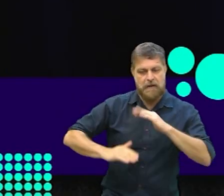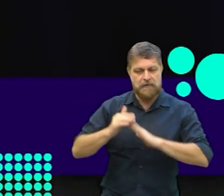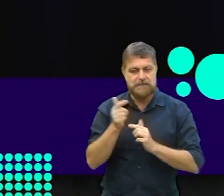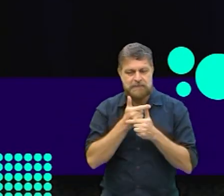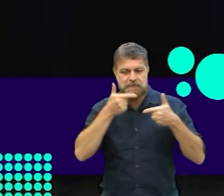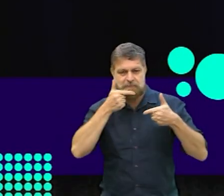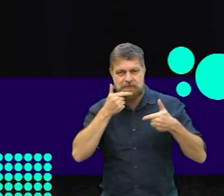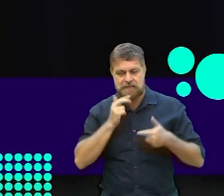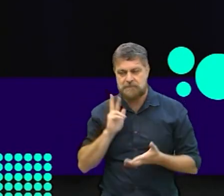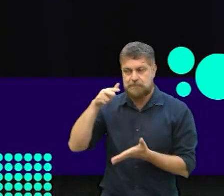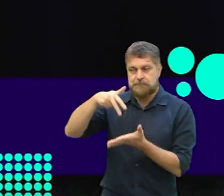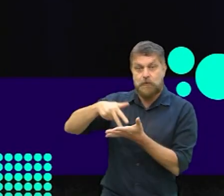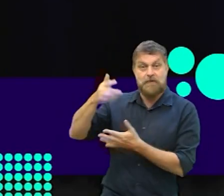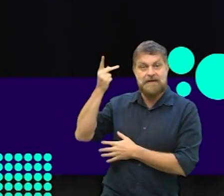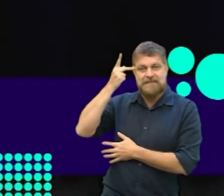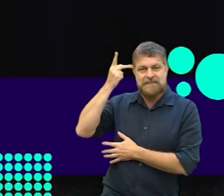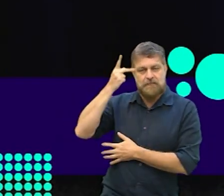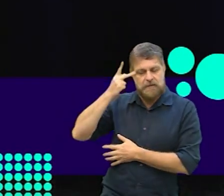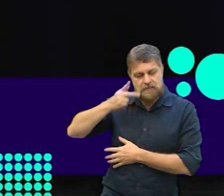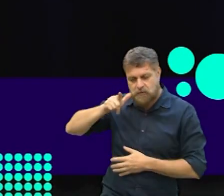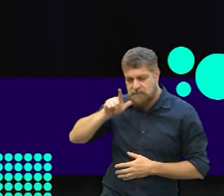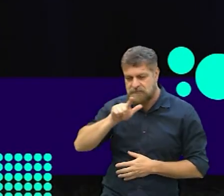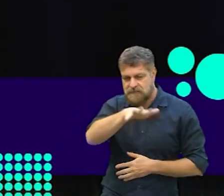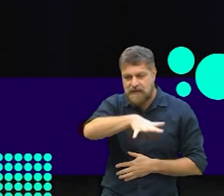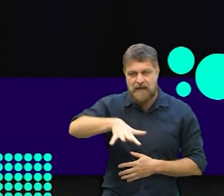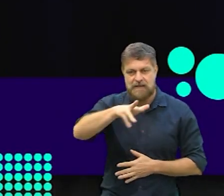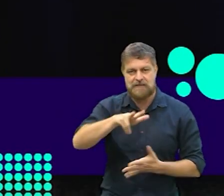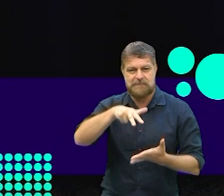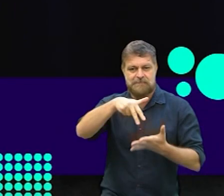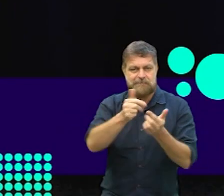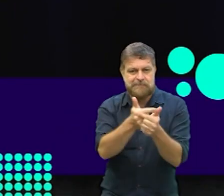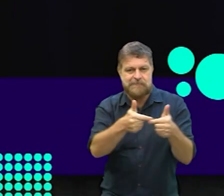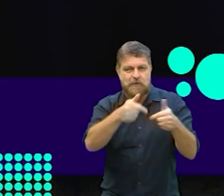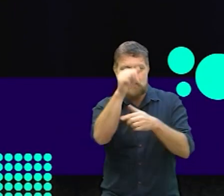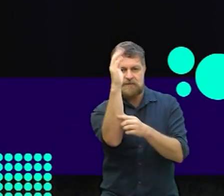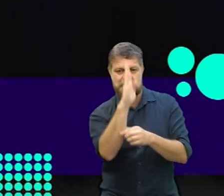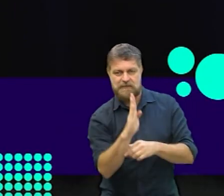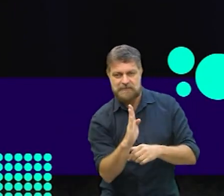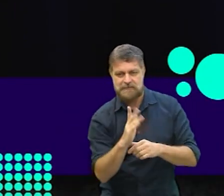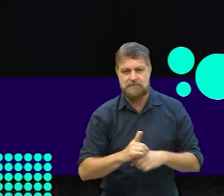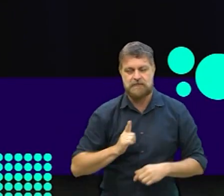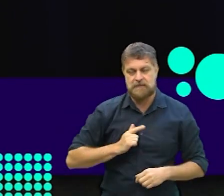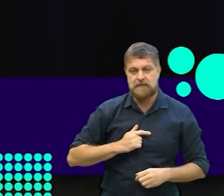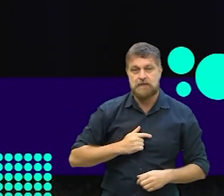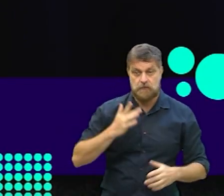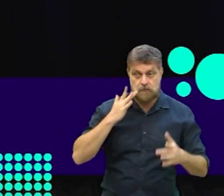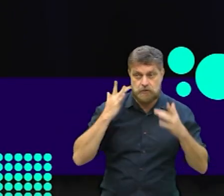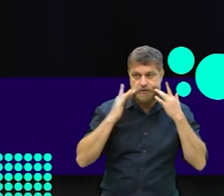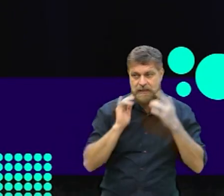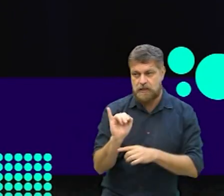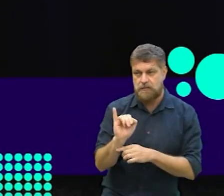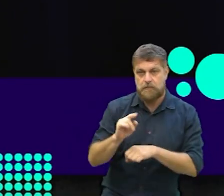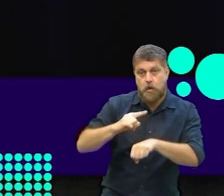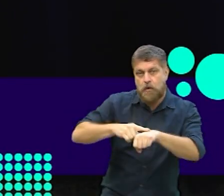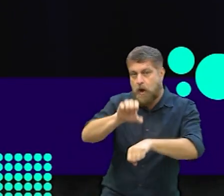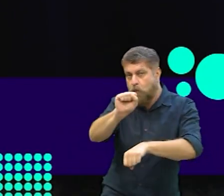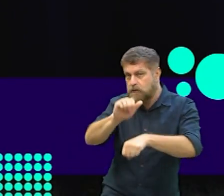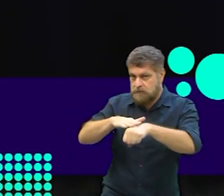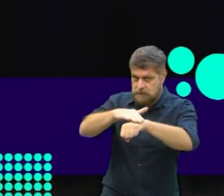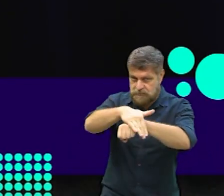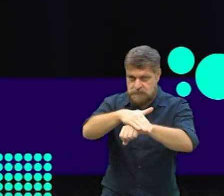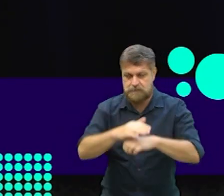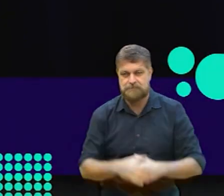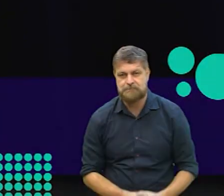fez chegar em São Paulo e conquistar seu espaço na comédia brasileira. Vai ser no Teatro Iguatemi, às 8 da